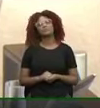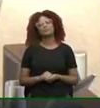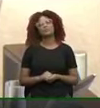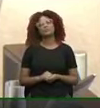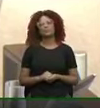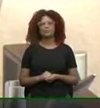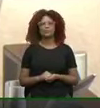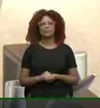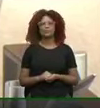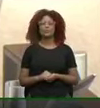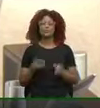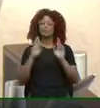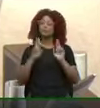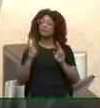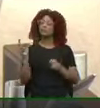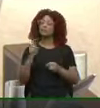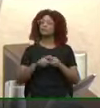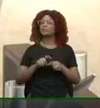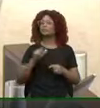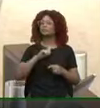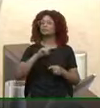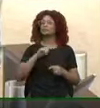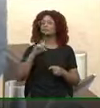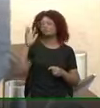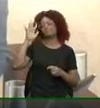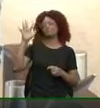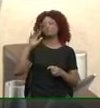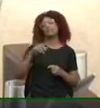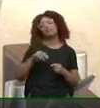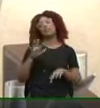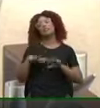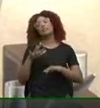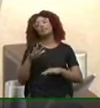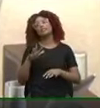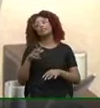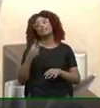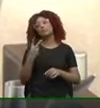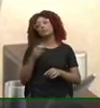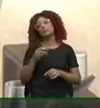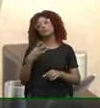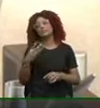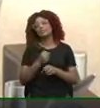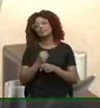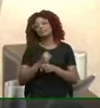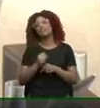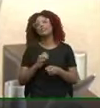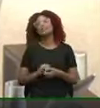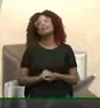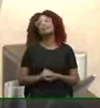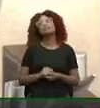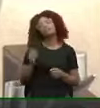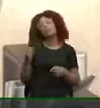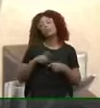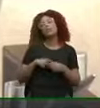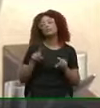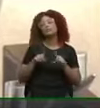e eu espero até voltar a ter essa ilusão, até falei ontem para minha esposa, disse, ah, de repente daqui 2, 3 anos eu volte a ter ilusão, não que eu não venha aqui tomar, mas eu quero ter um outro